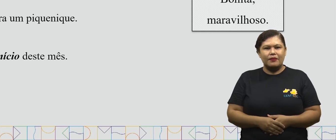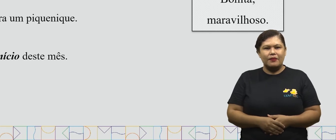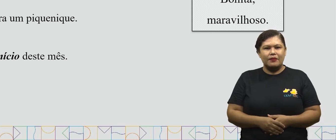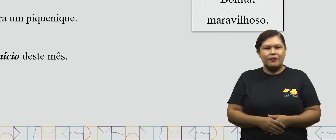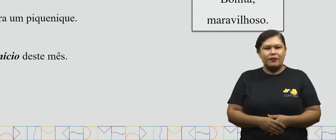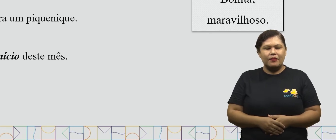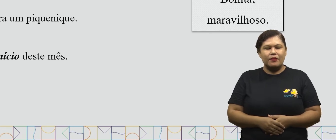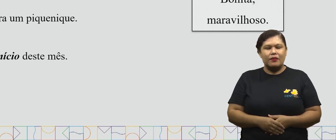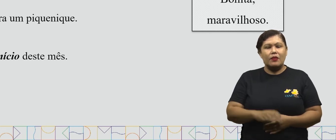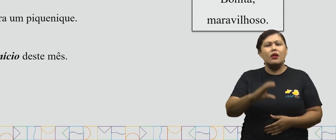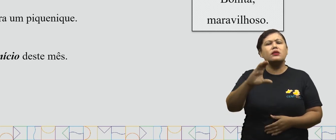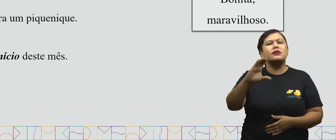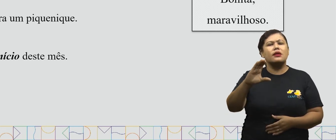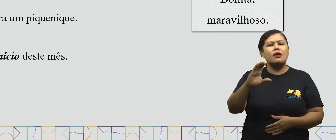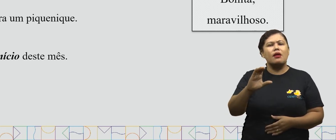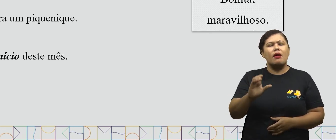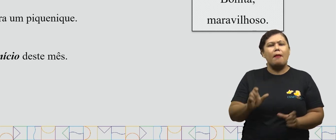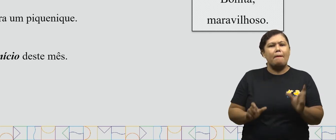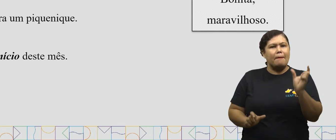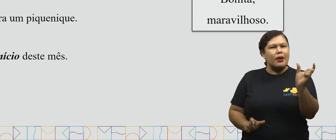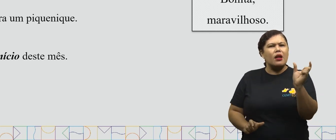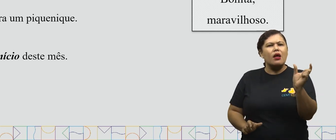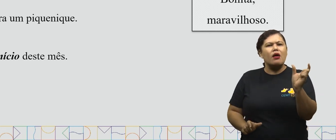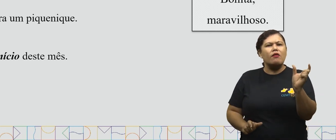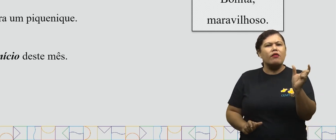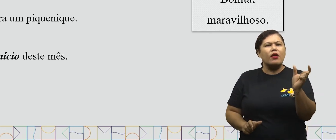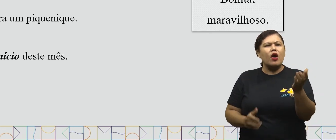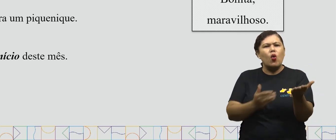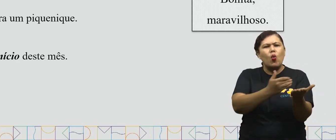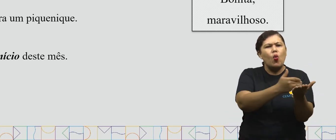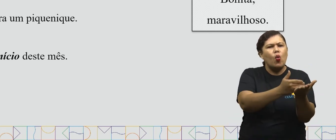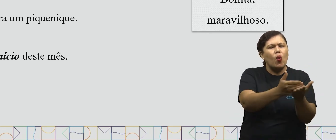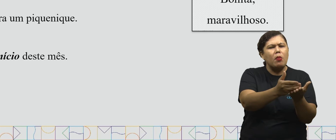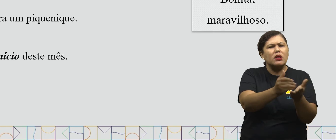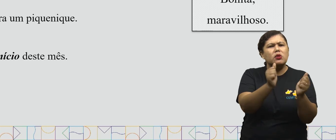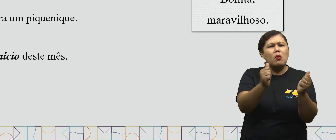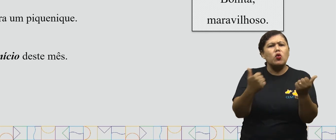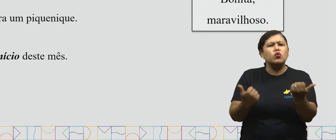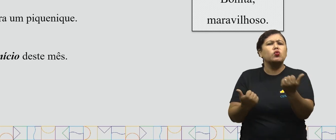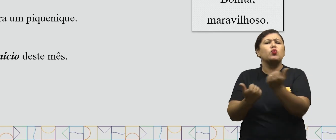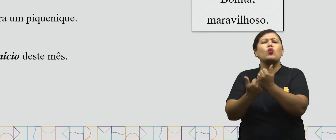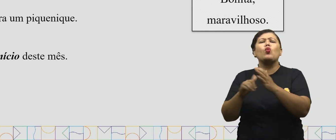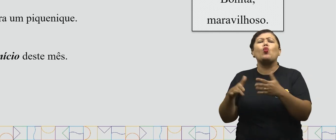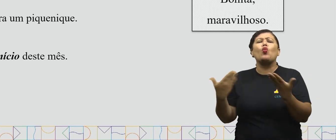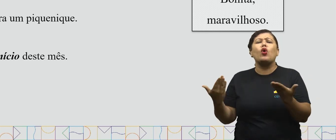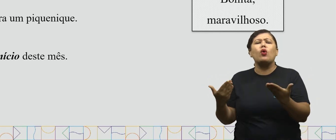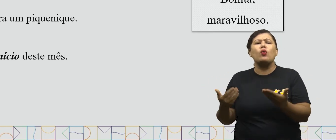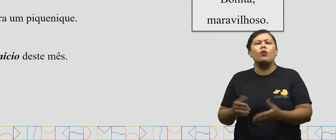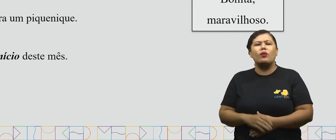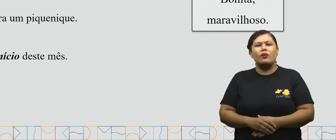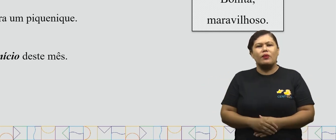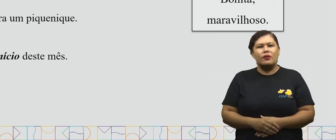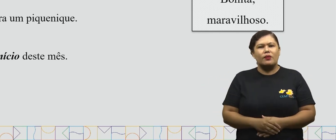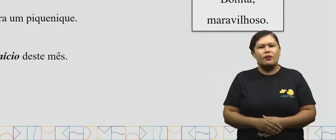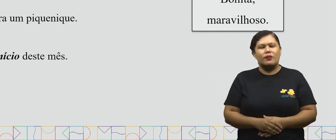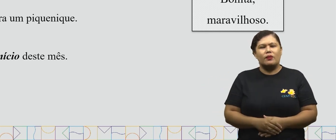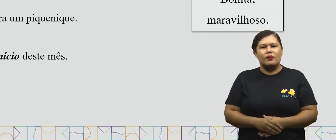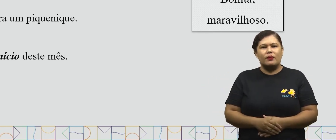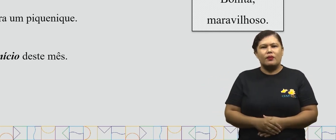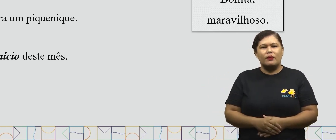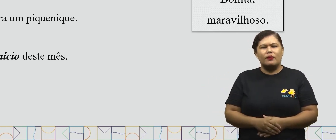maravilhoso. Maravilhoso, ótimo, são parecidas. Na letra C, a palavra em destaque é